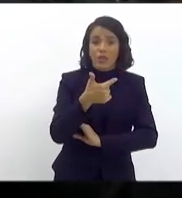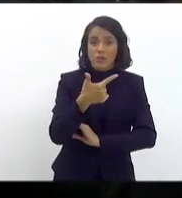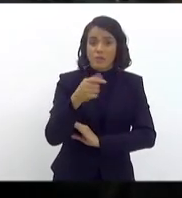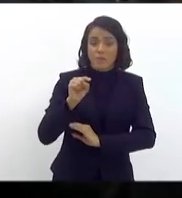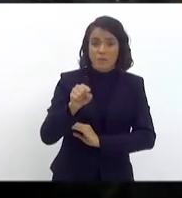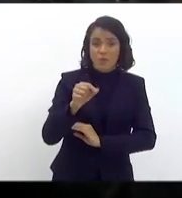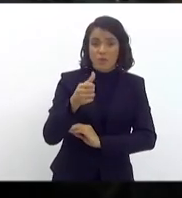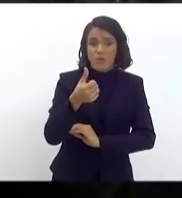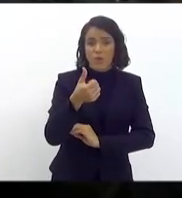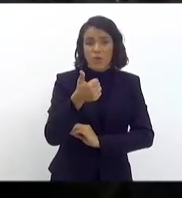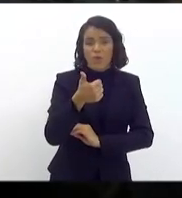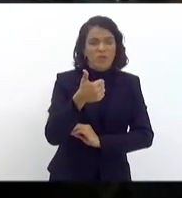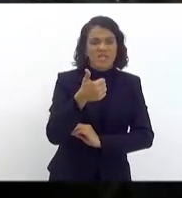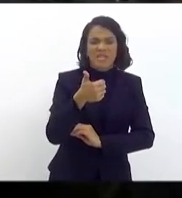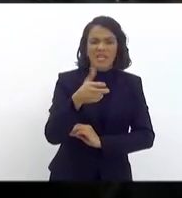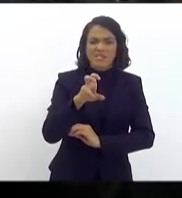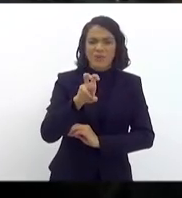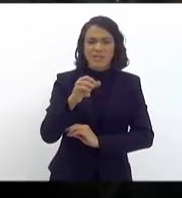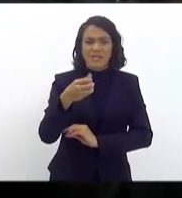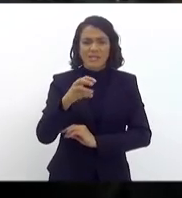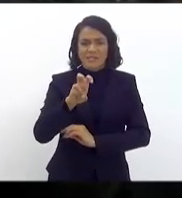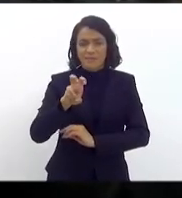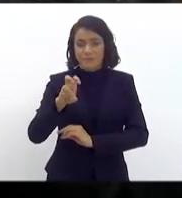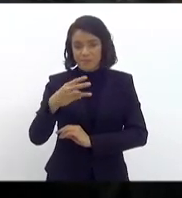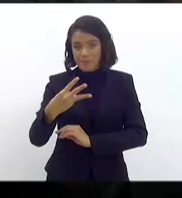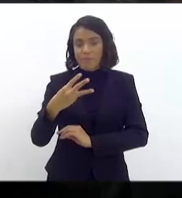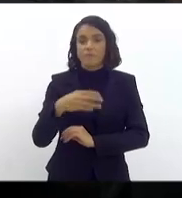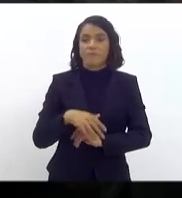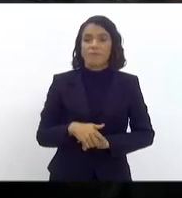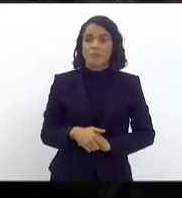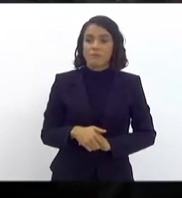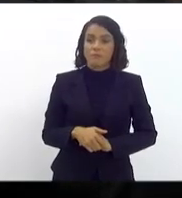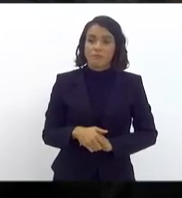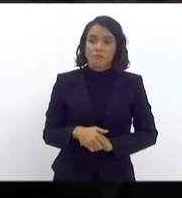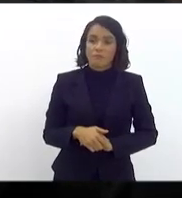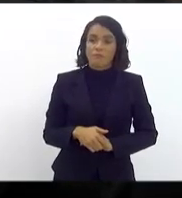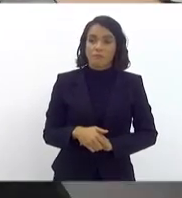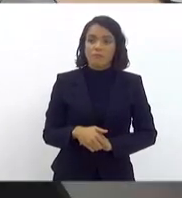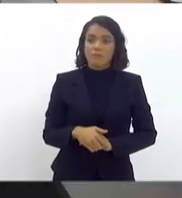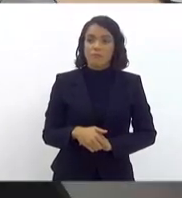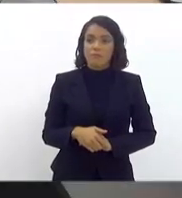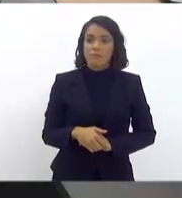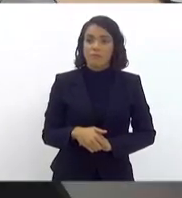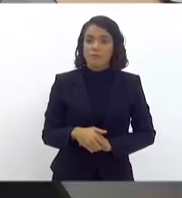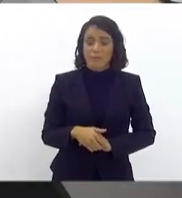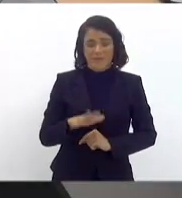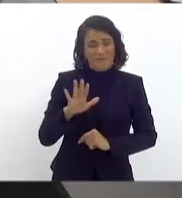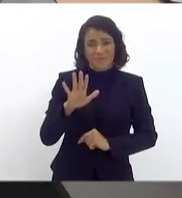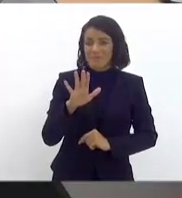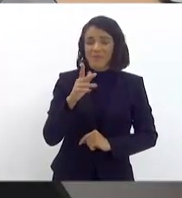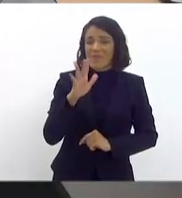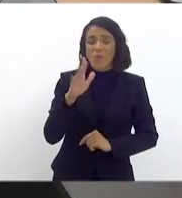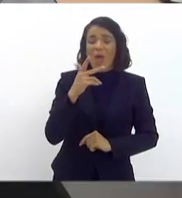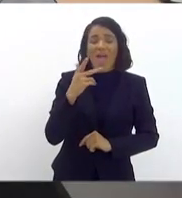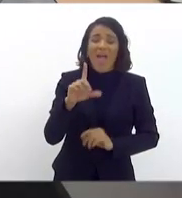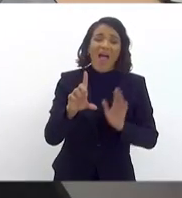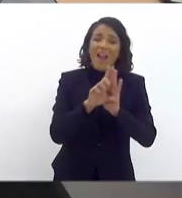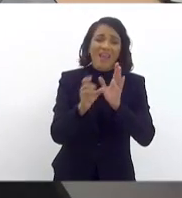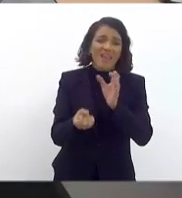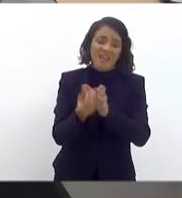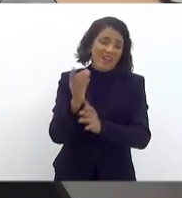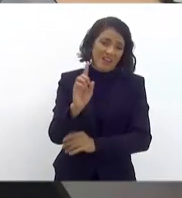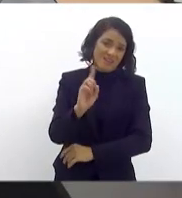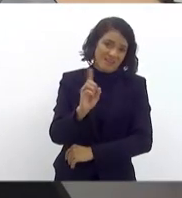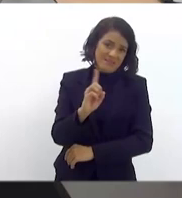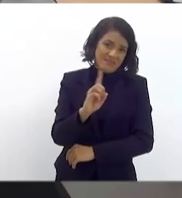12.853, de 15 de agosto de 2013. Pronto, é suficiente, mas assiste razão ao presidente, não é a lei que cria. Pois não.